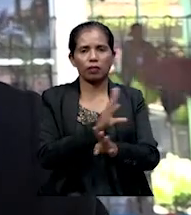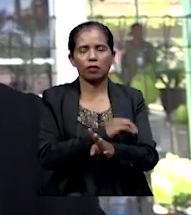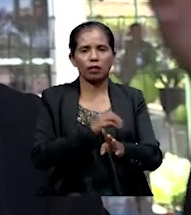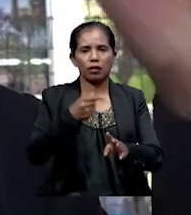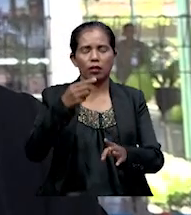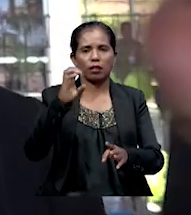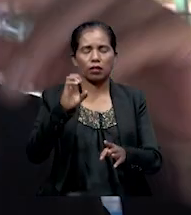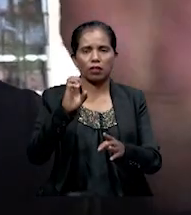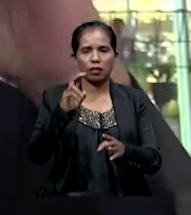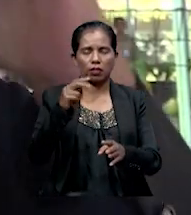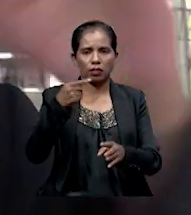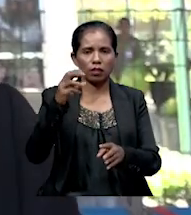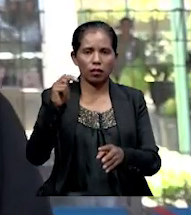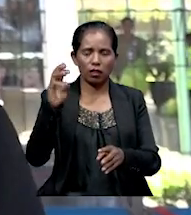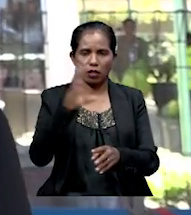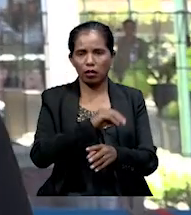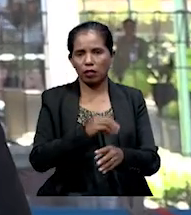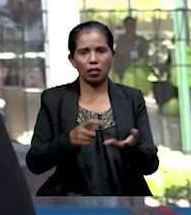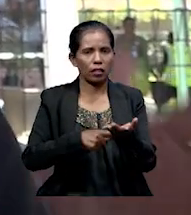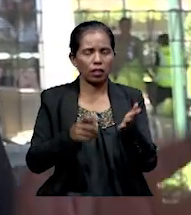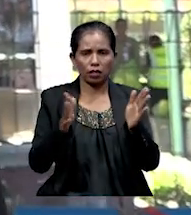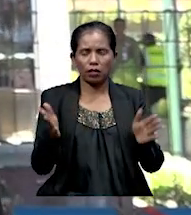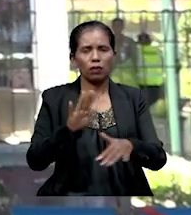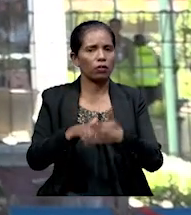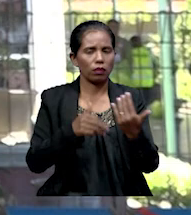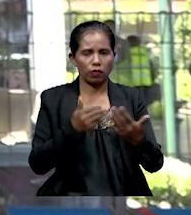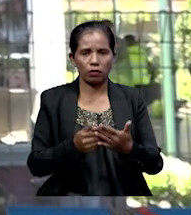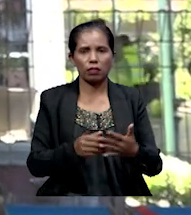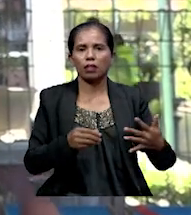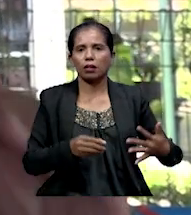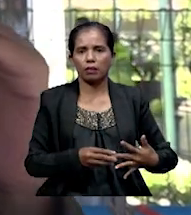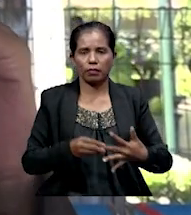forma de irne, boboa, técnico, irne, liu-liu.